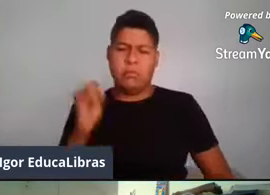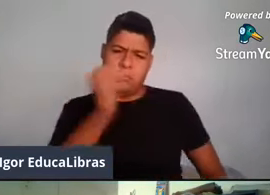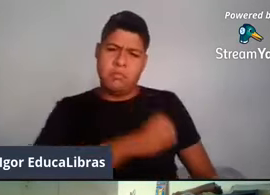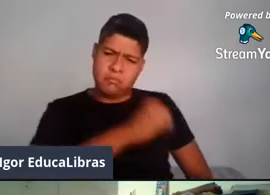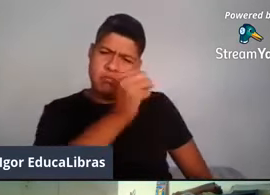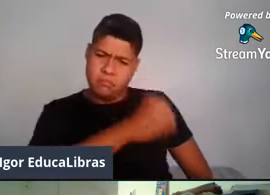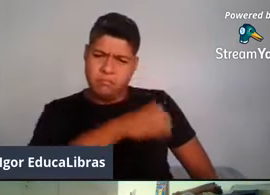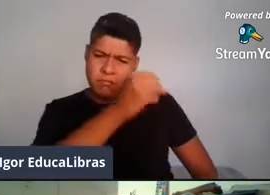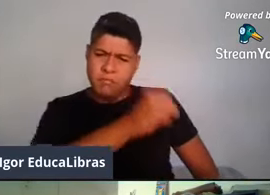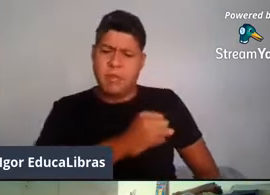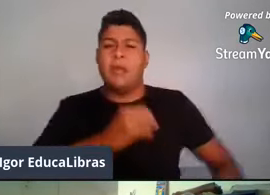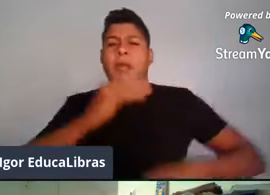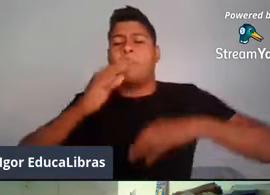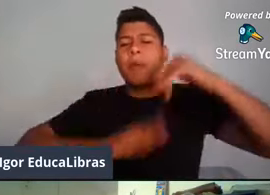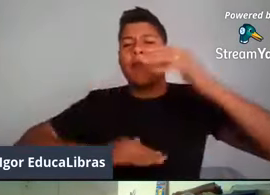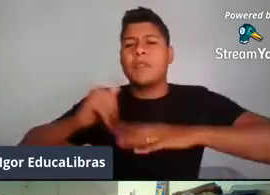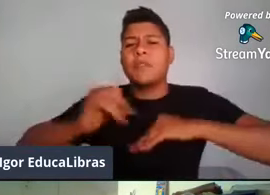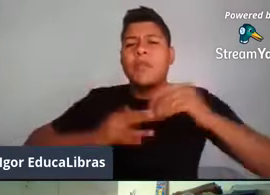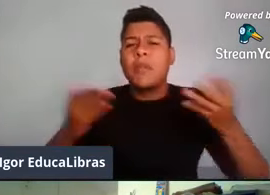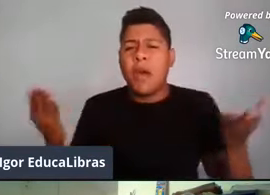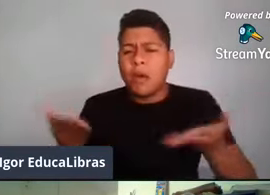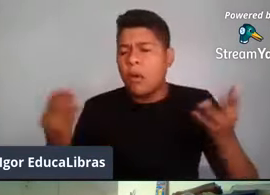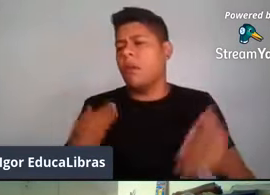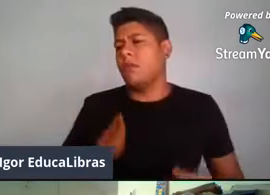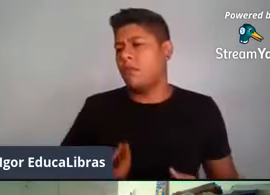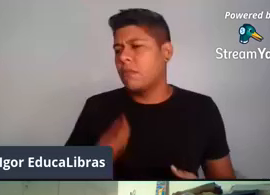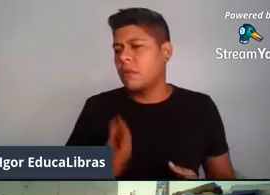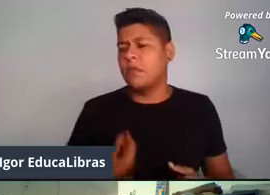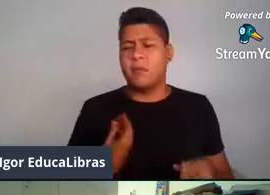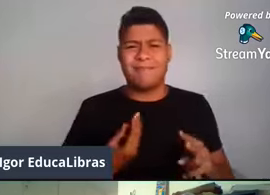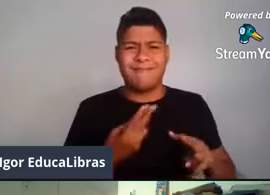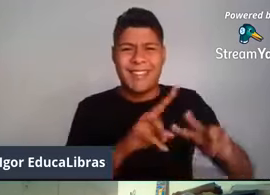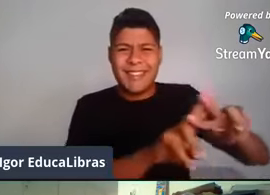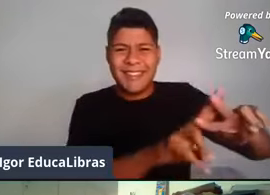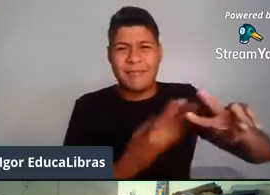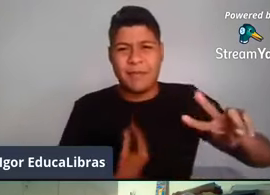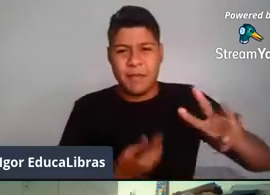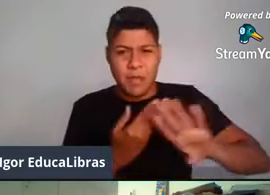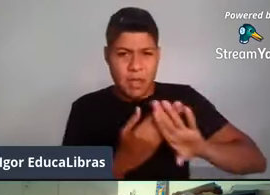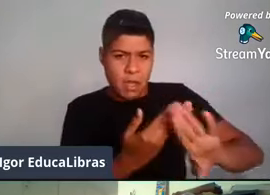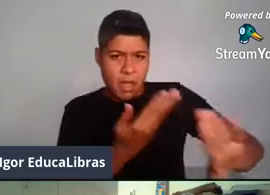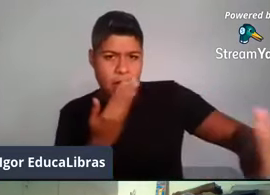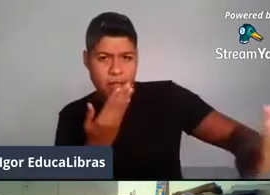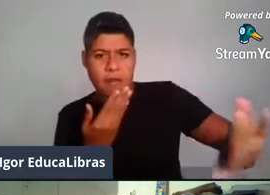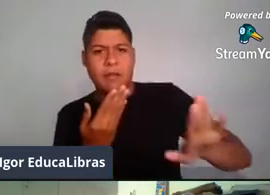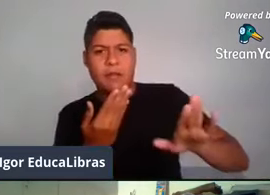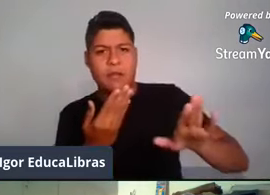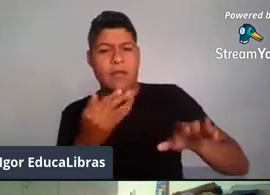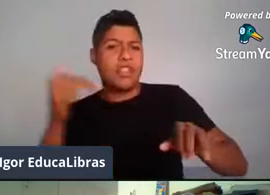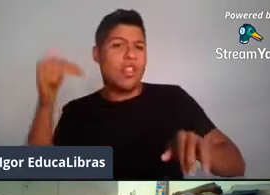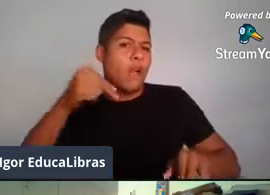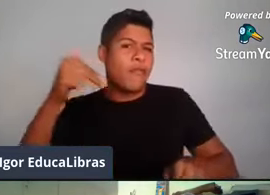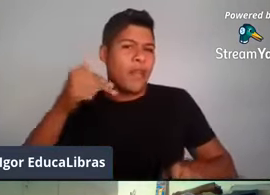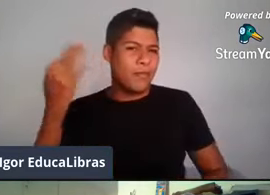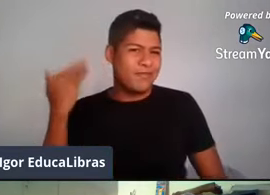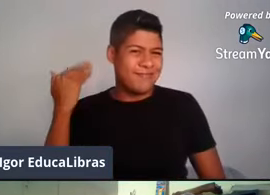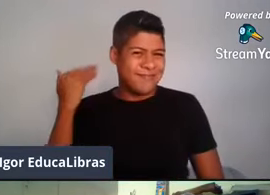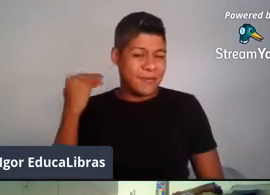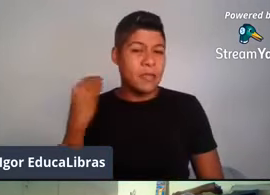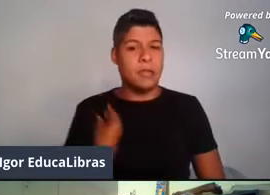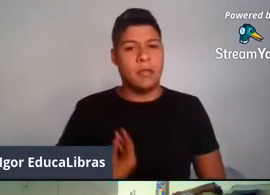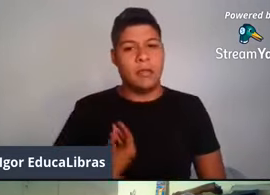Na atuação profissional, agora como eu estou na área criminal, eu me afastei agora desde novembro, mas eu acredito